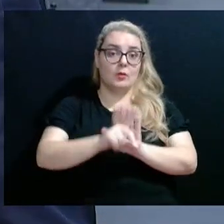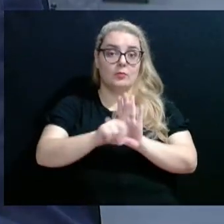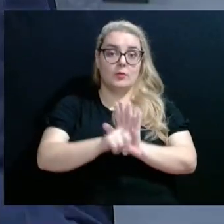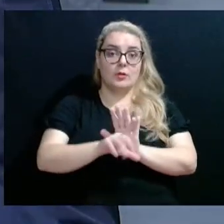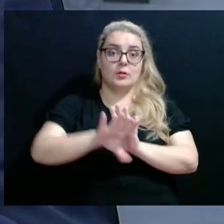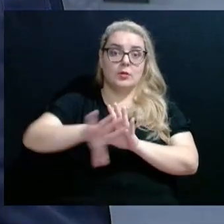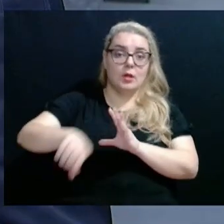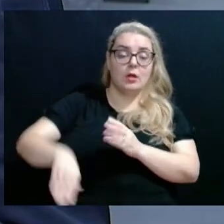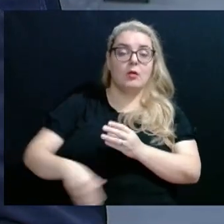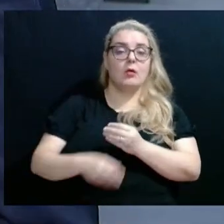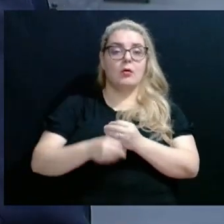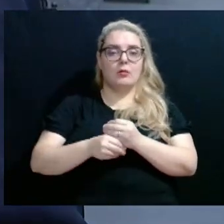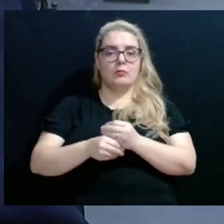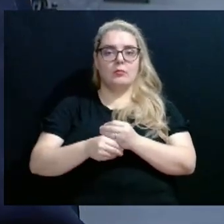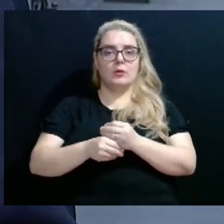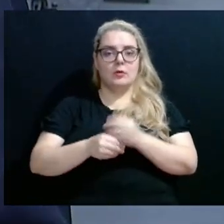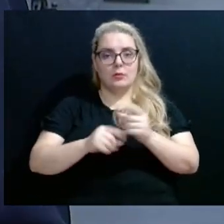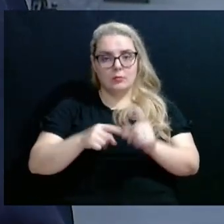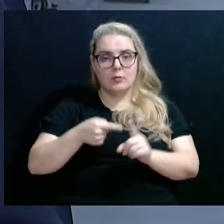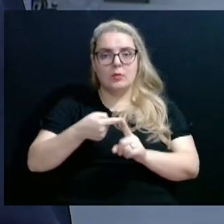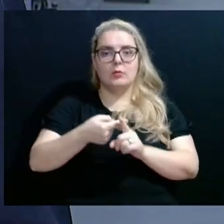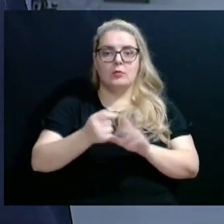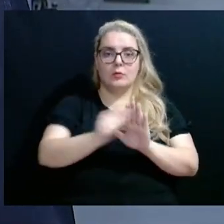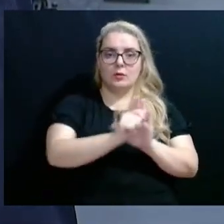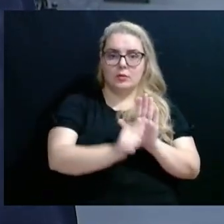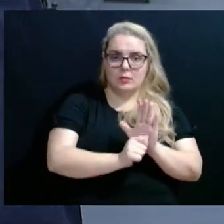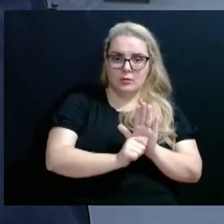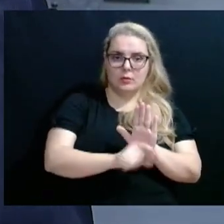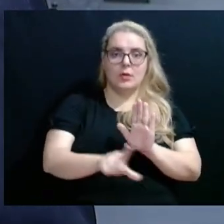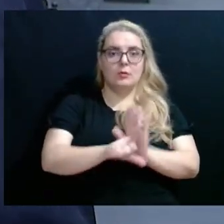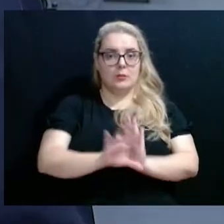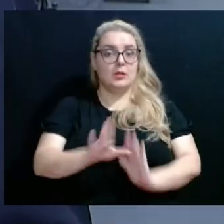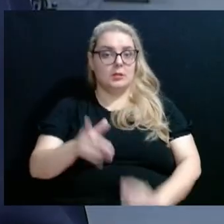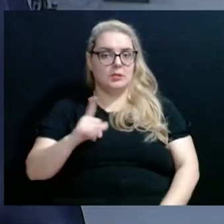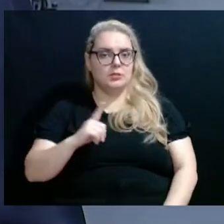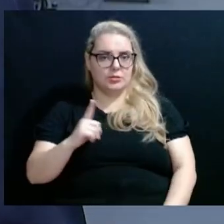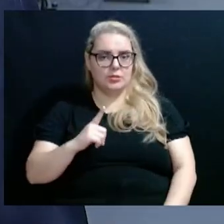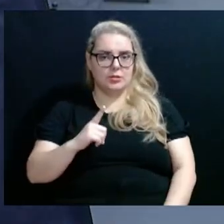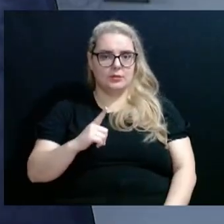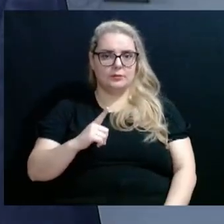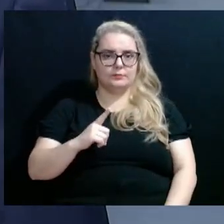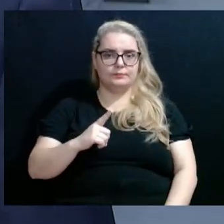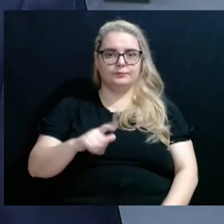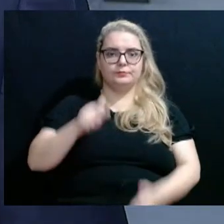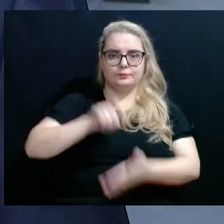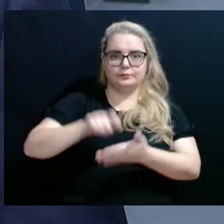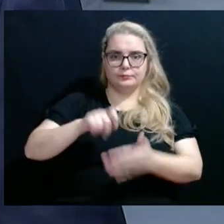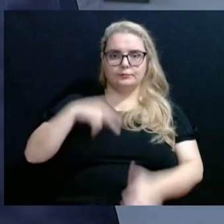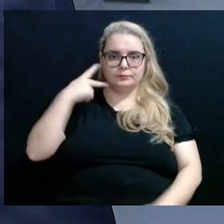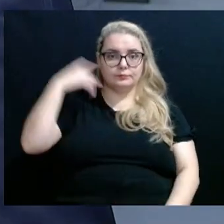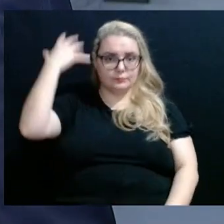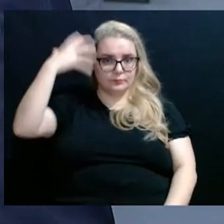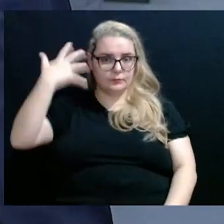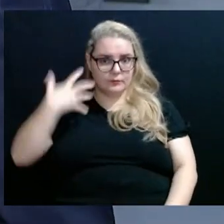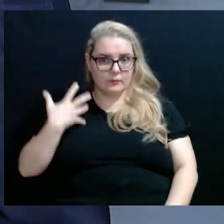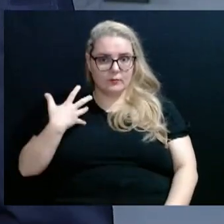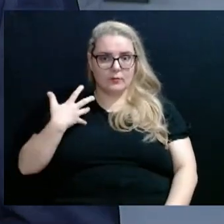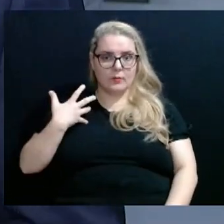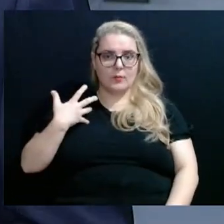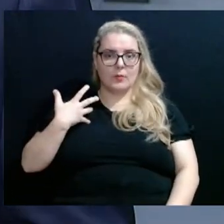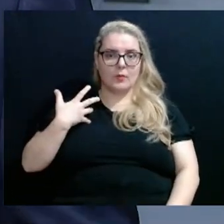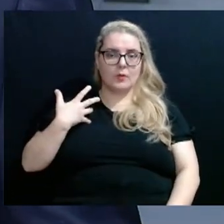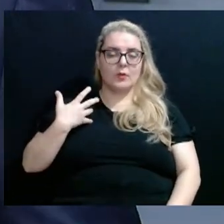complementa, que adiciona um artigo a uma lei já existente, inclusive de autoria da vereadora Guida Calisto, no sentido de